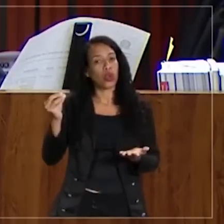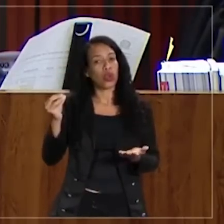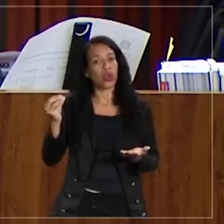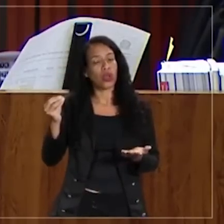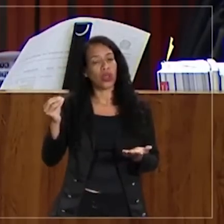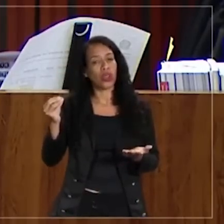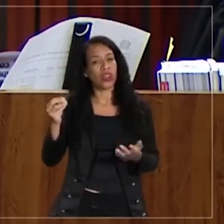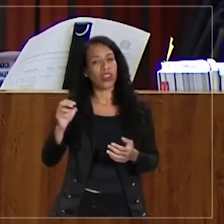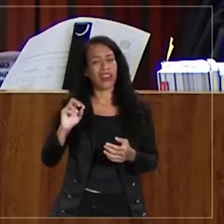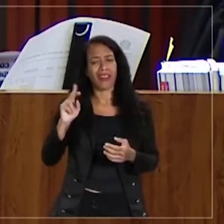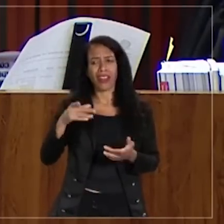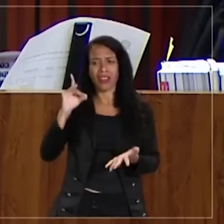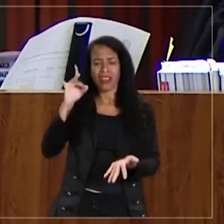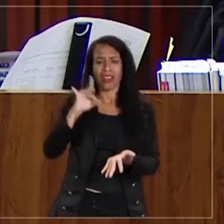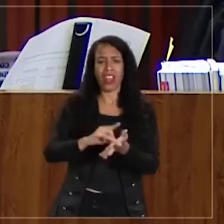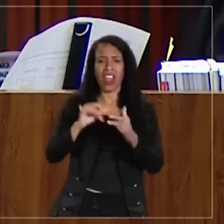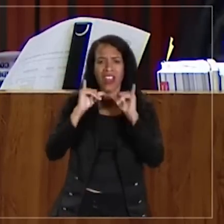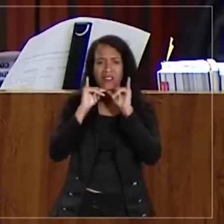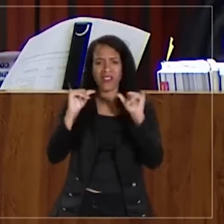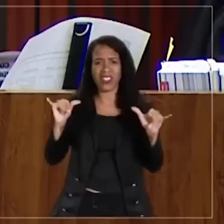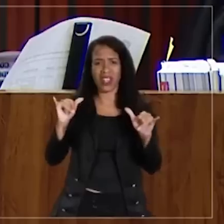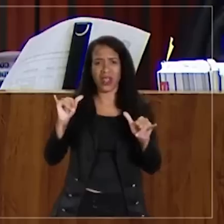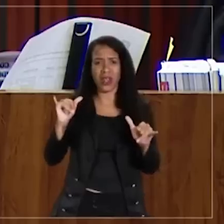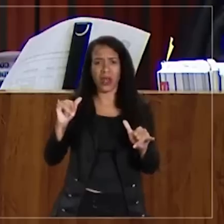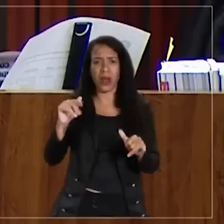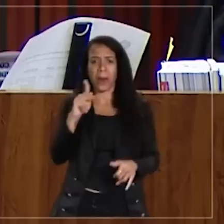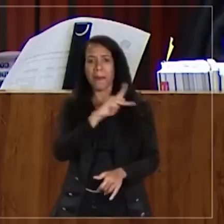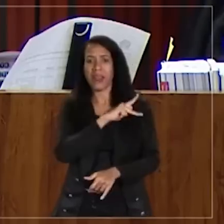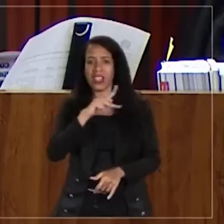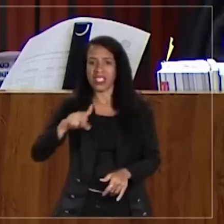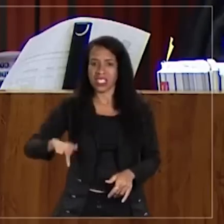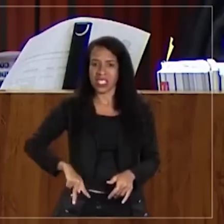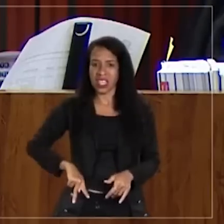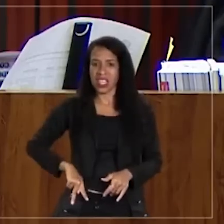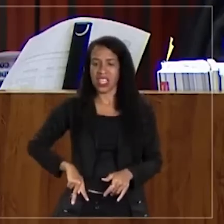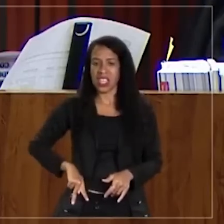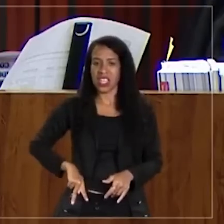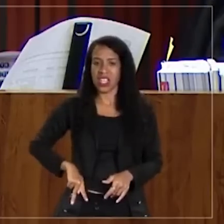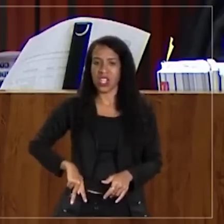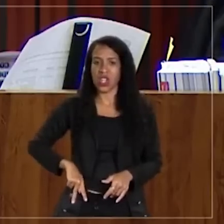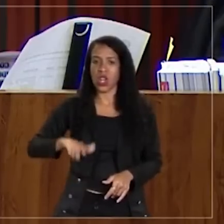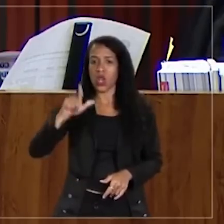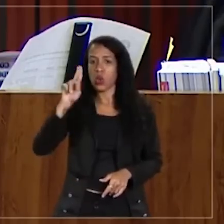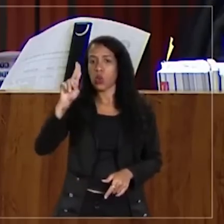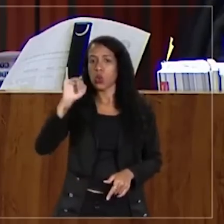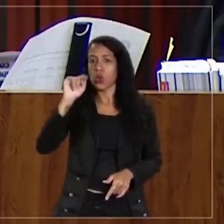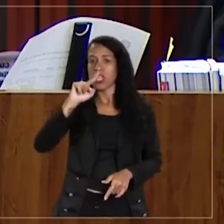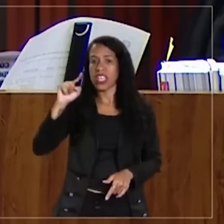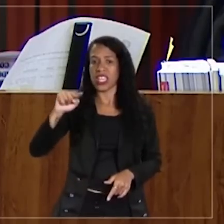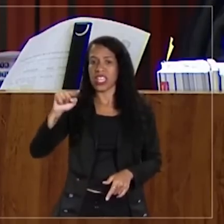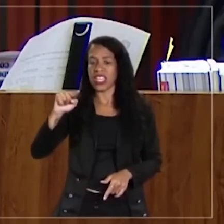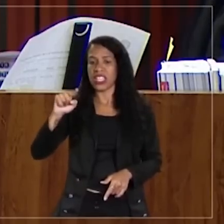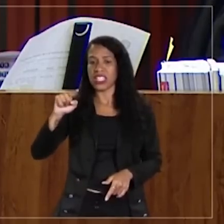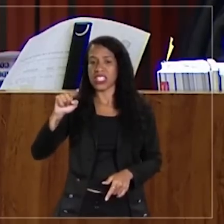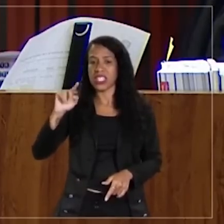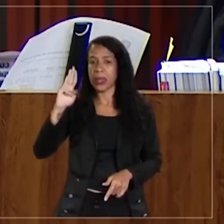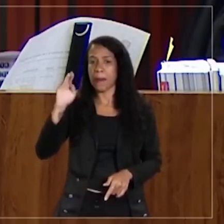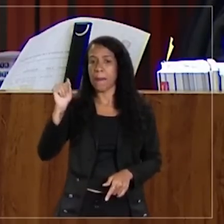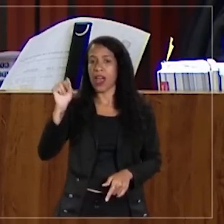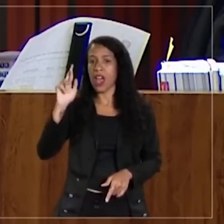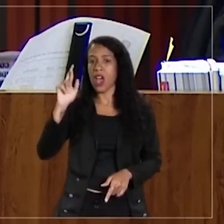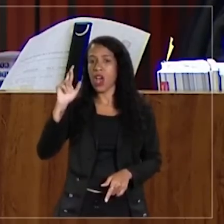ser oficiado pelo então presidente do Tribunal Superior Eleitoral, o ministro Luiz Roberto Barroso, para apresentar provas